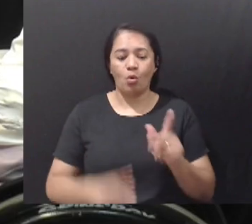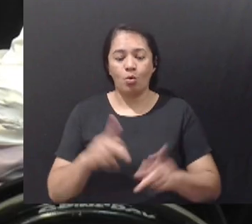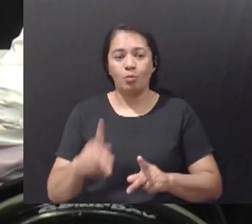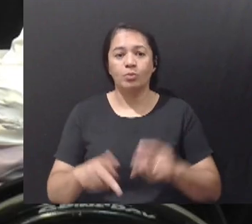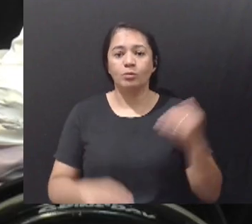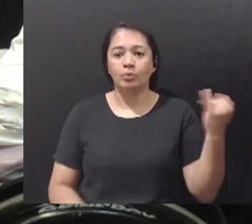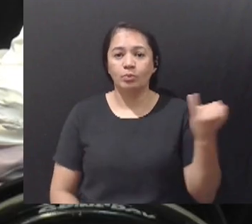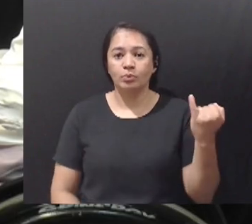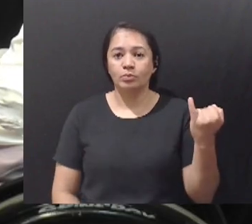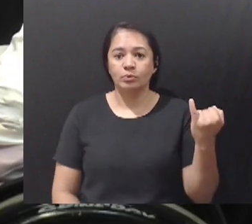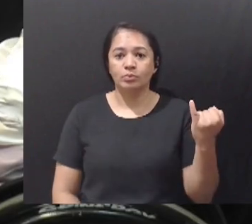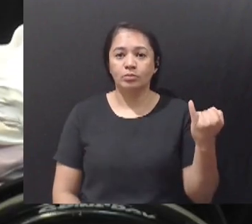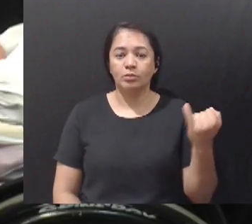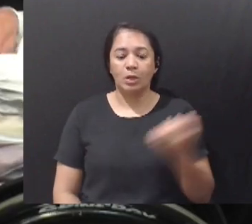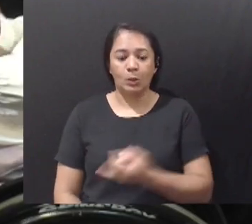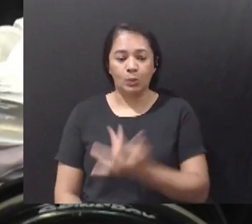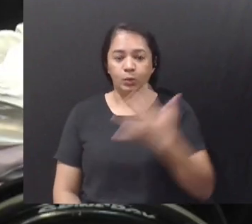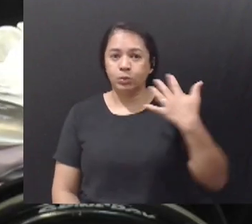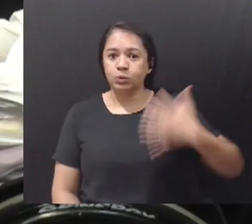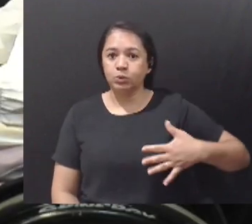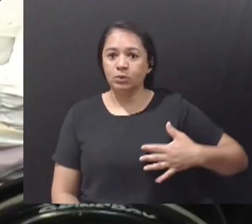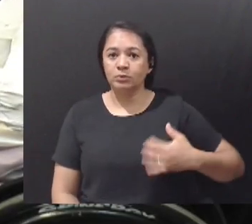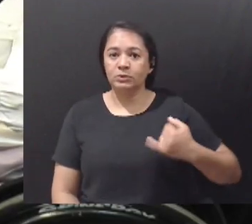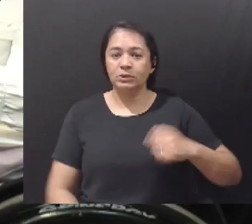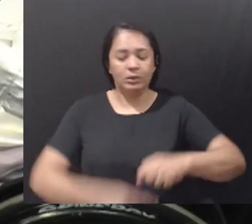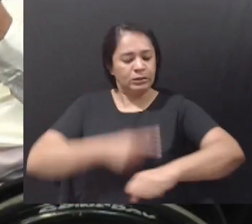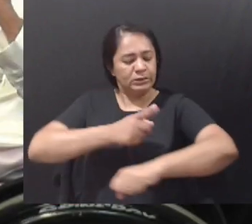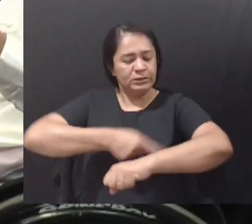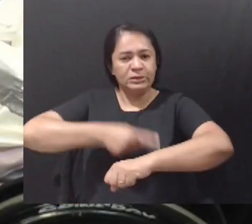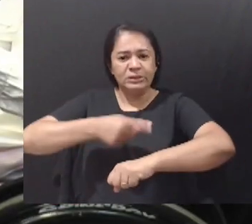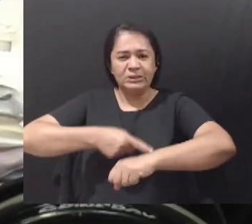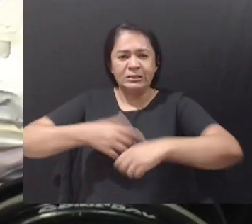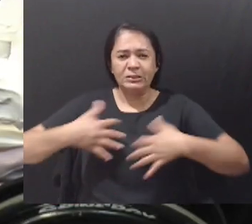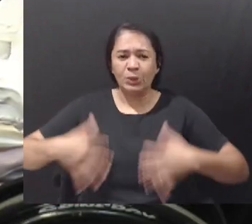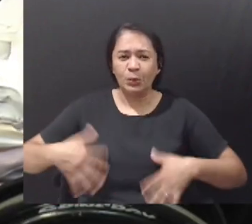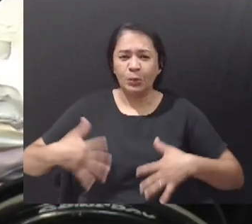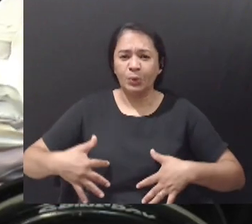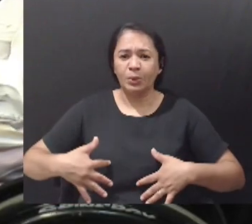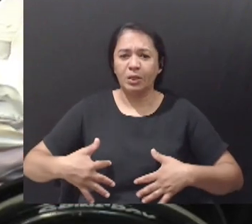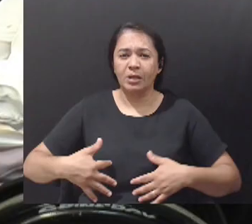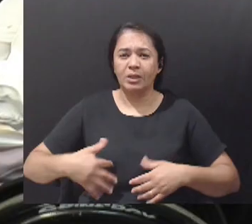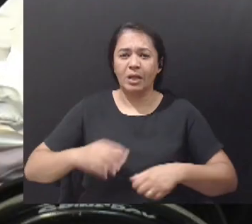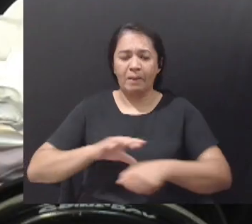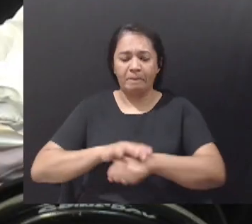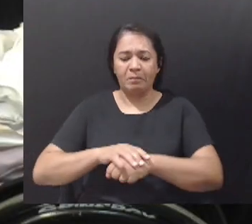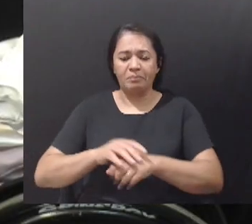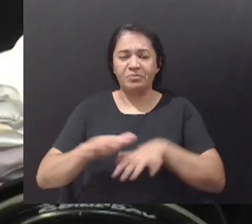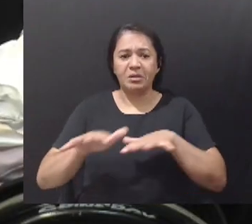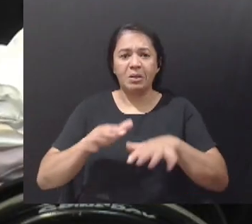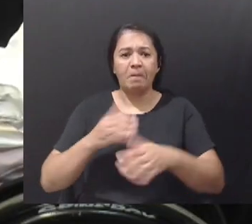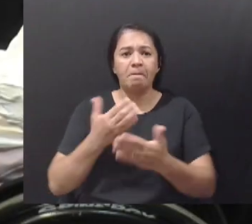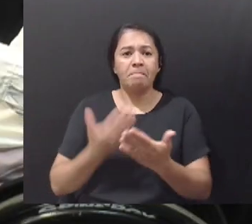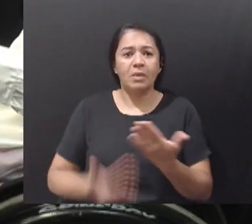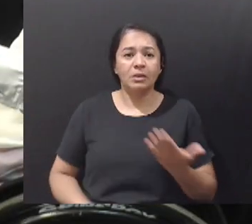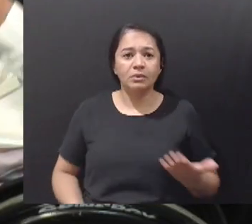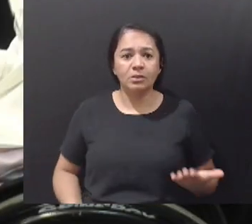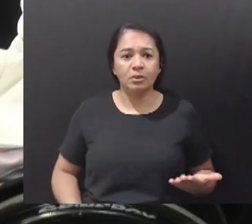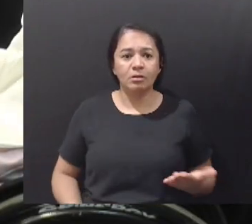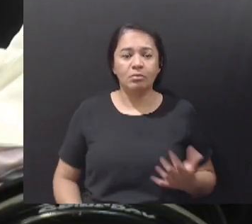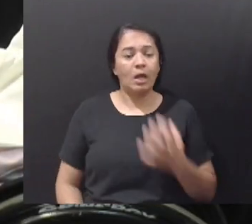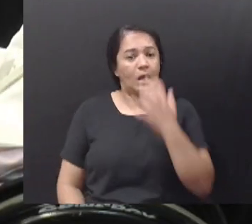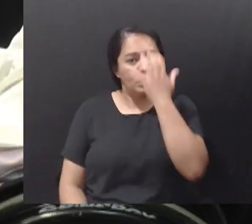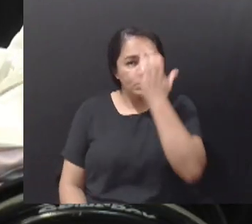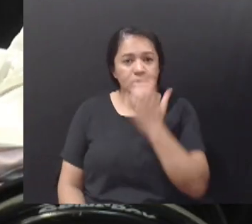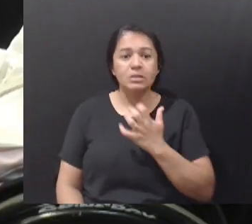numericamente falando, se machucou, cortou, perdeu mobilidade. Então, é muito sério. O lixo